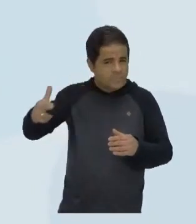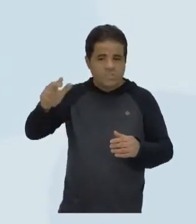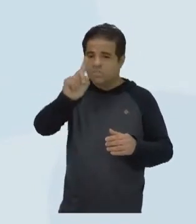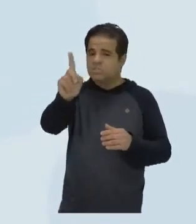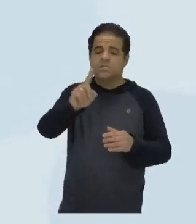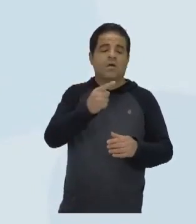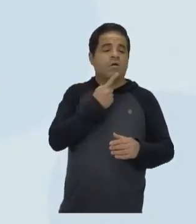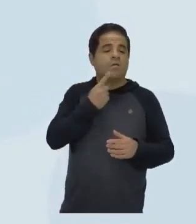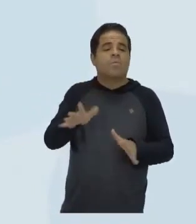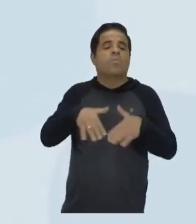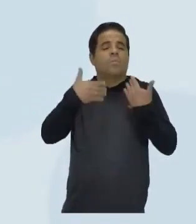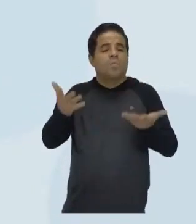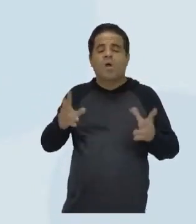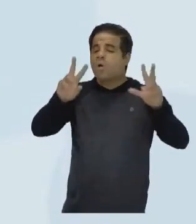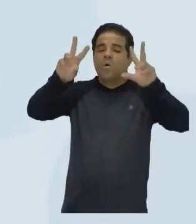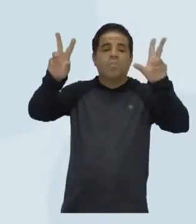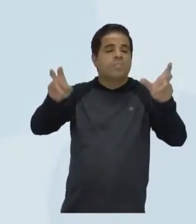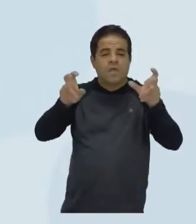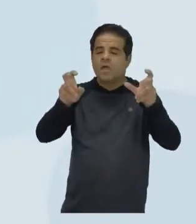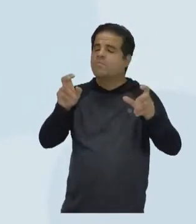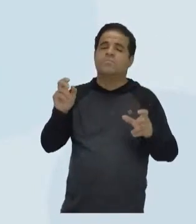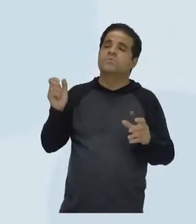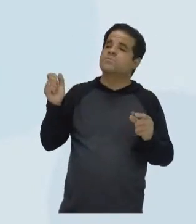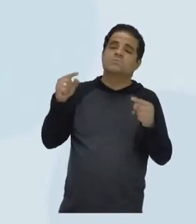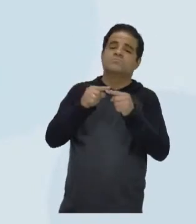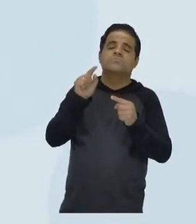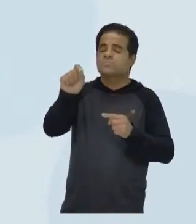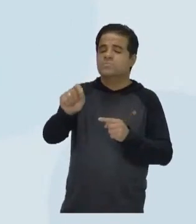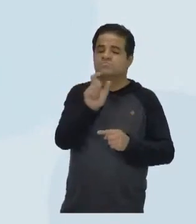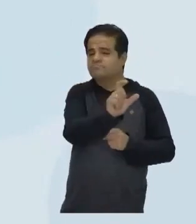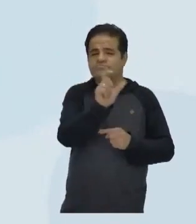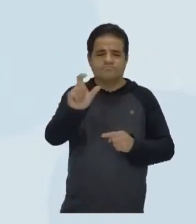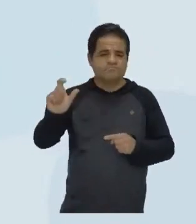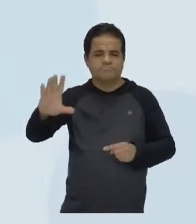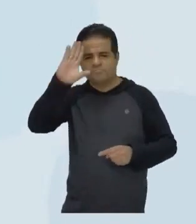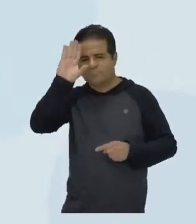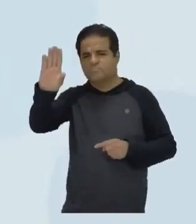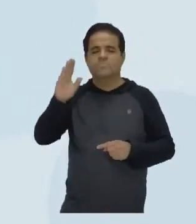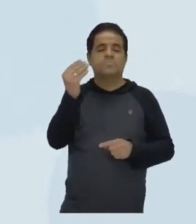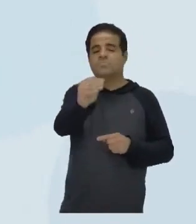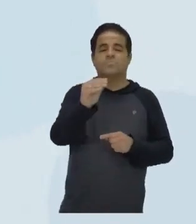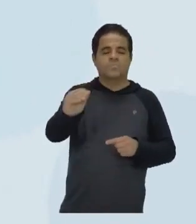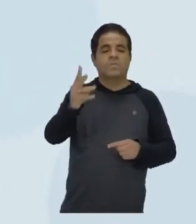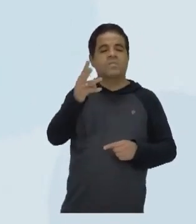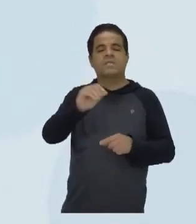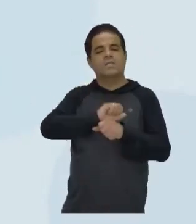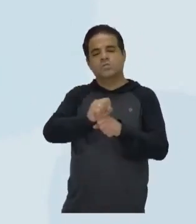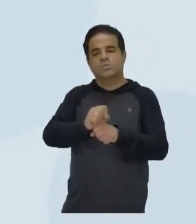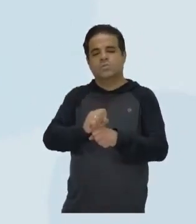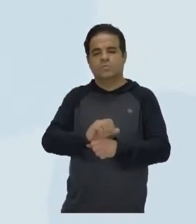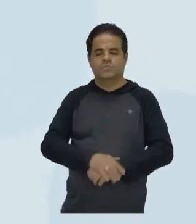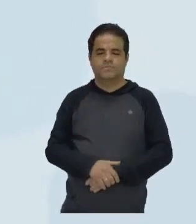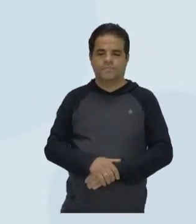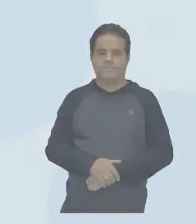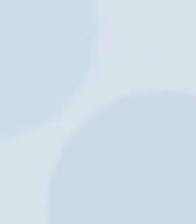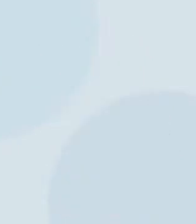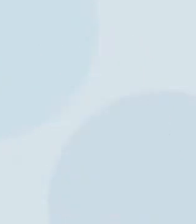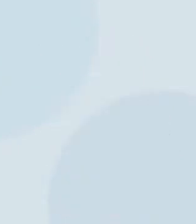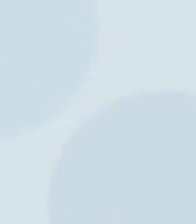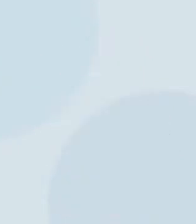disse isso. Qual é o termo a que se refere esses que estão destacados? 30 segundos, já voltamos.